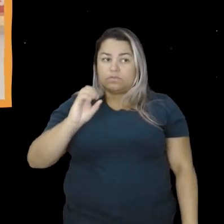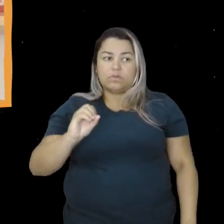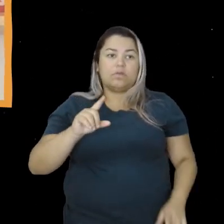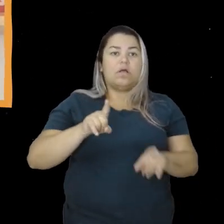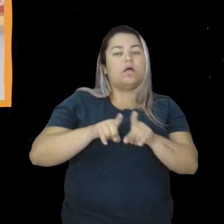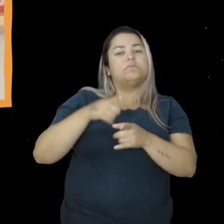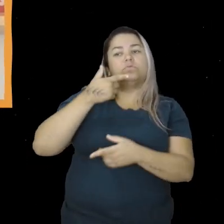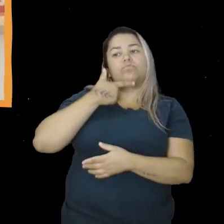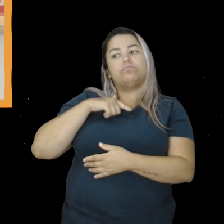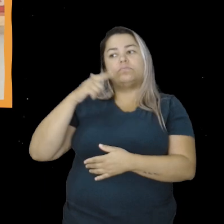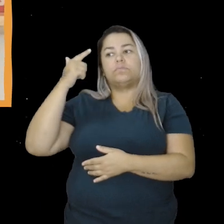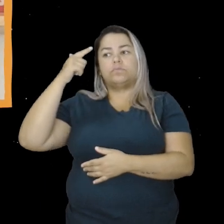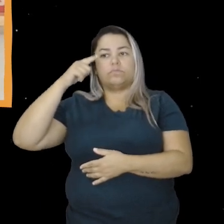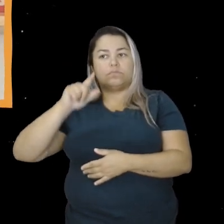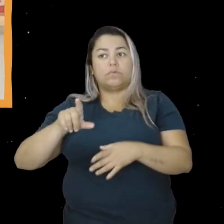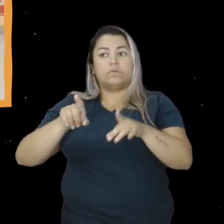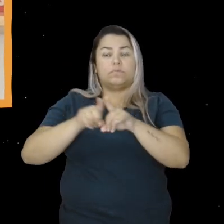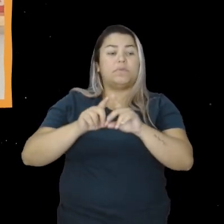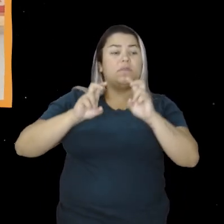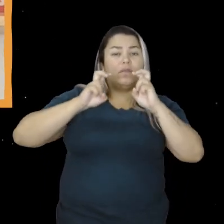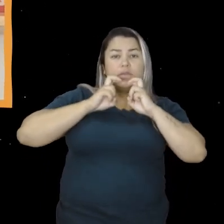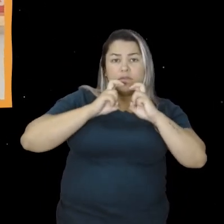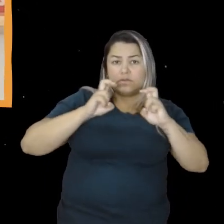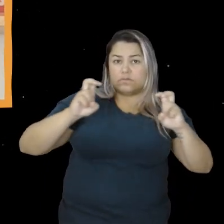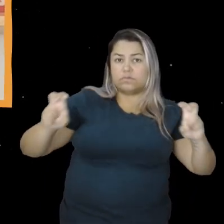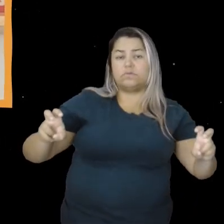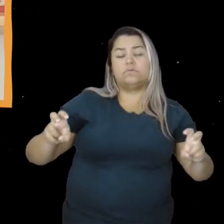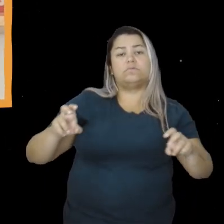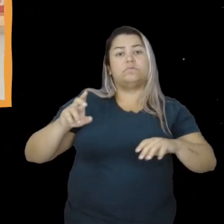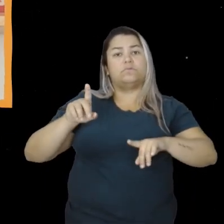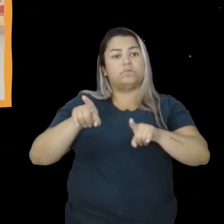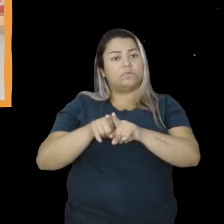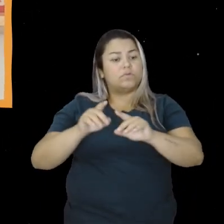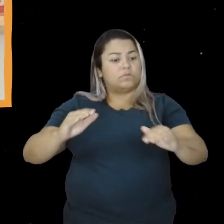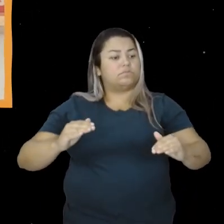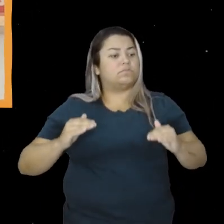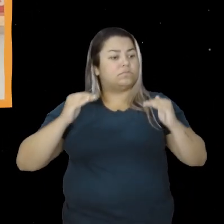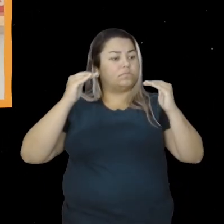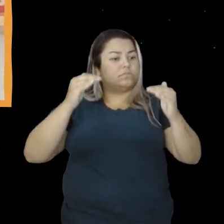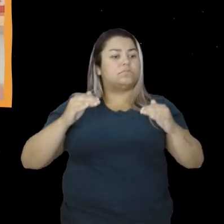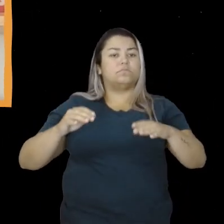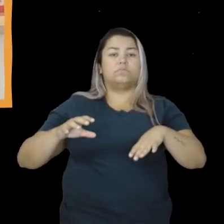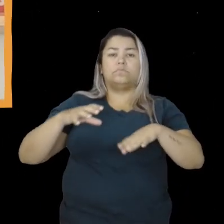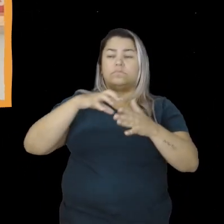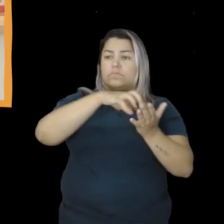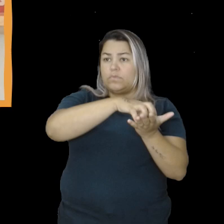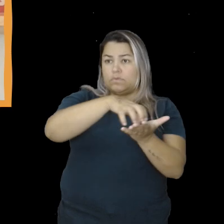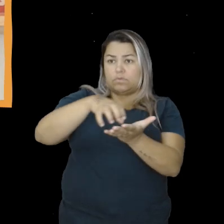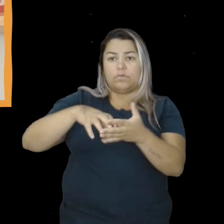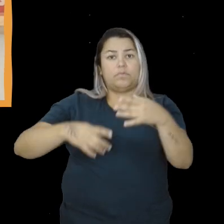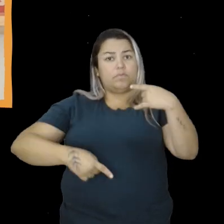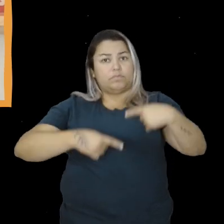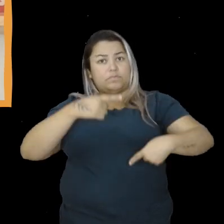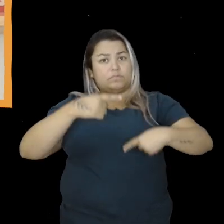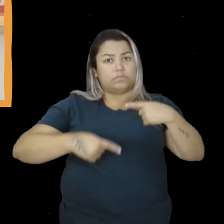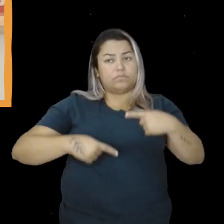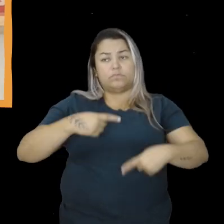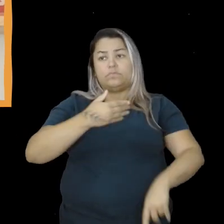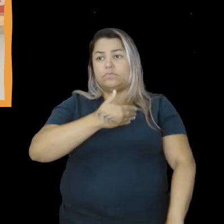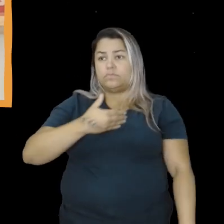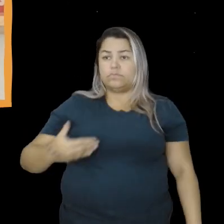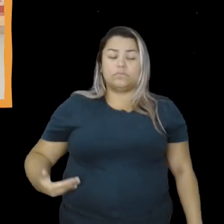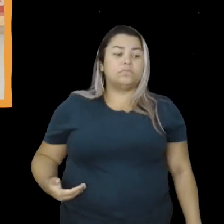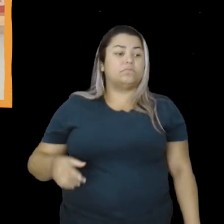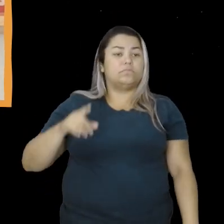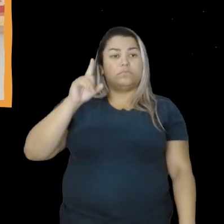outros territórios, mas é uma voz que grita por autonomia, por soberania sobre o território, por políticas públicas que